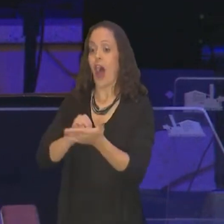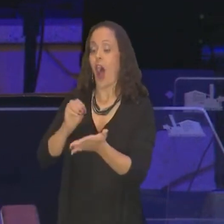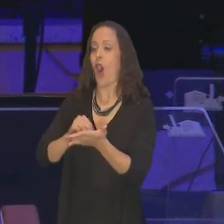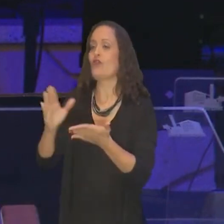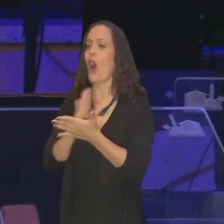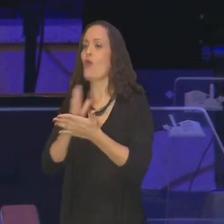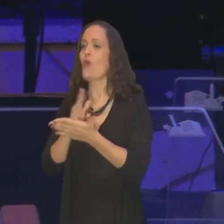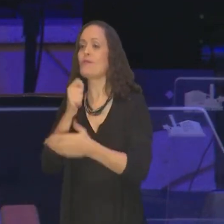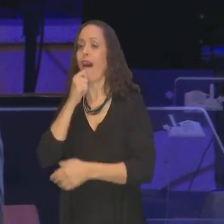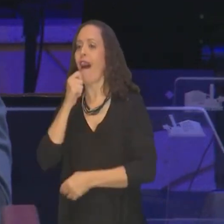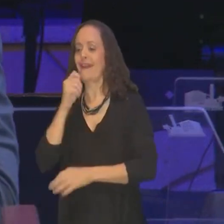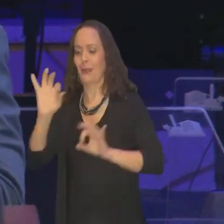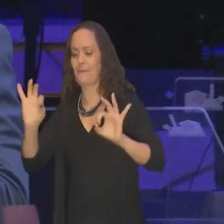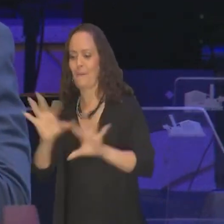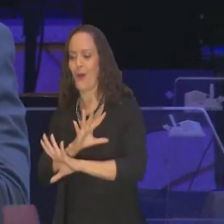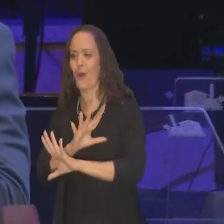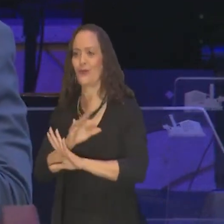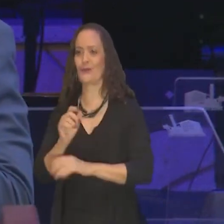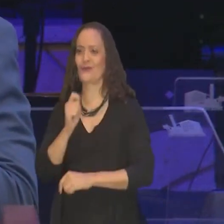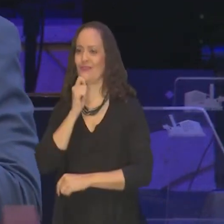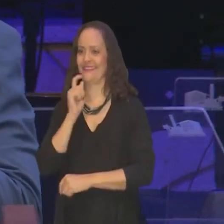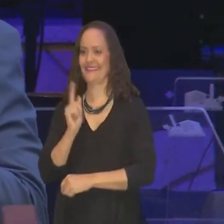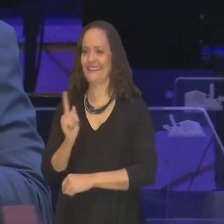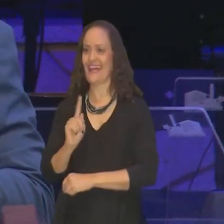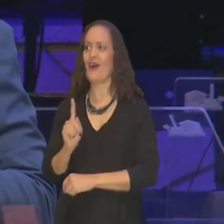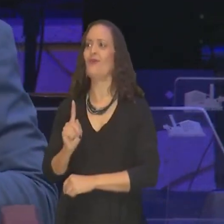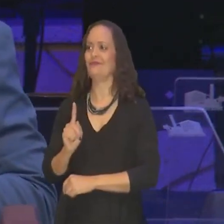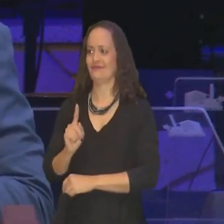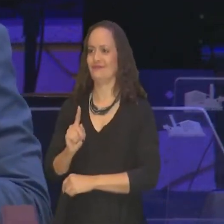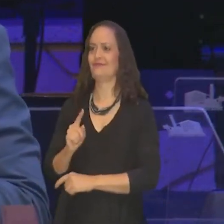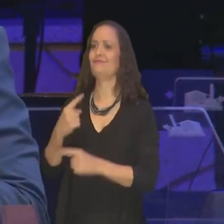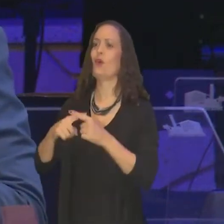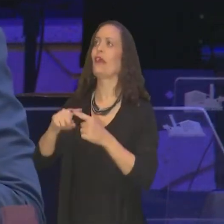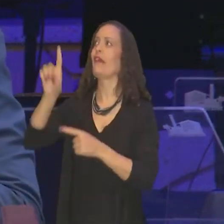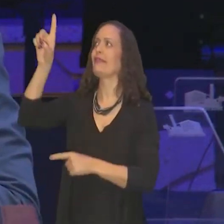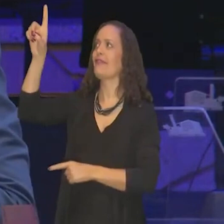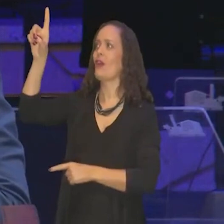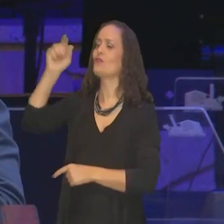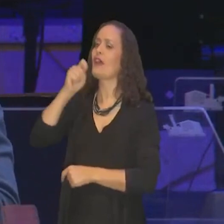concretizadas, cumpridas com o tempo no calendário de Deus.